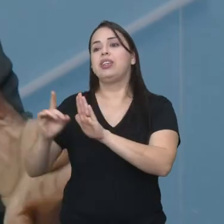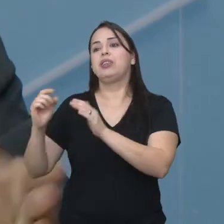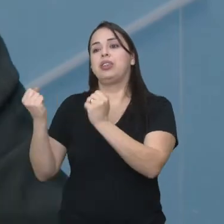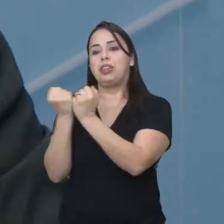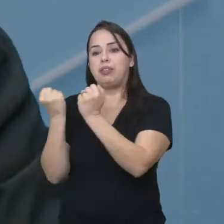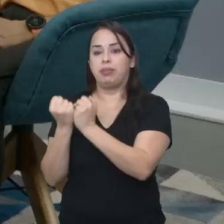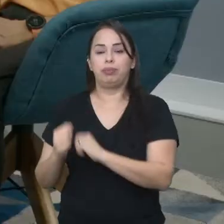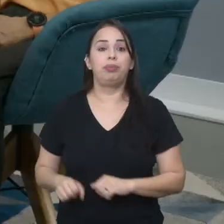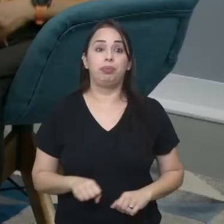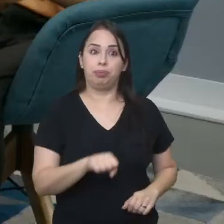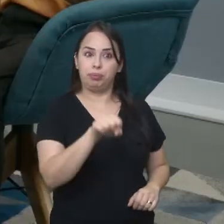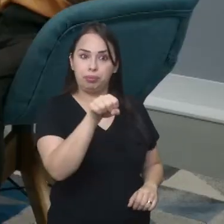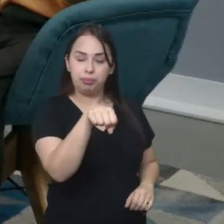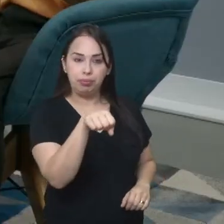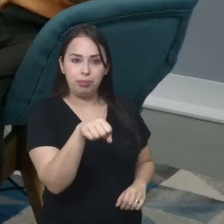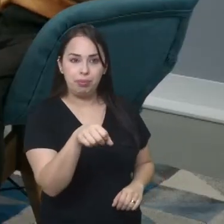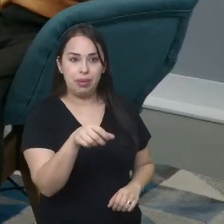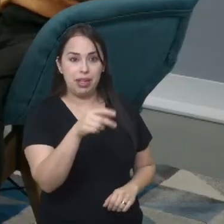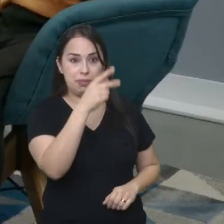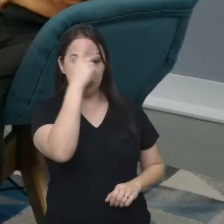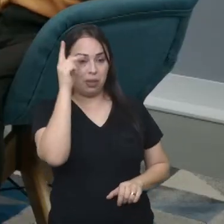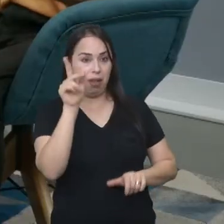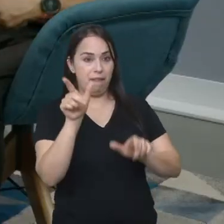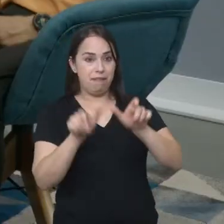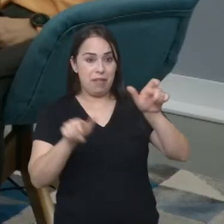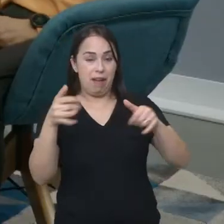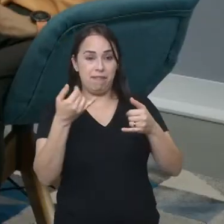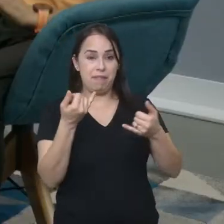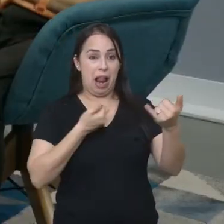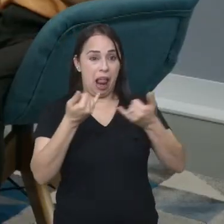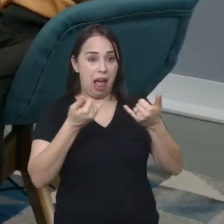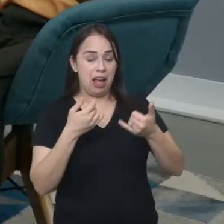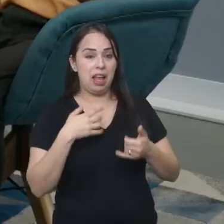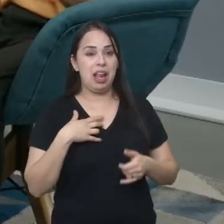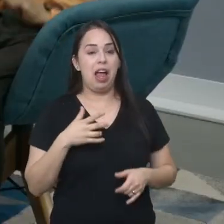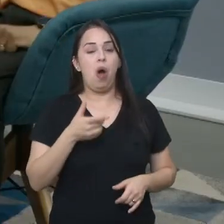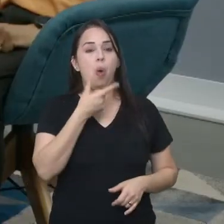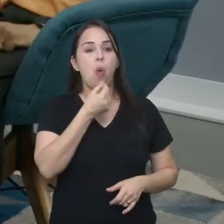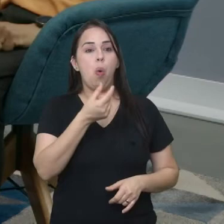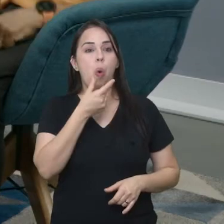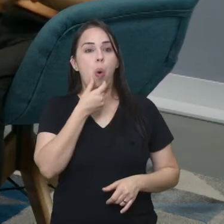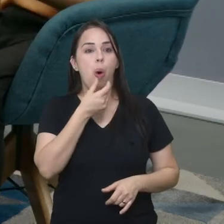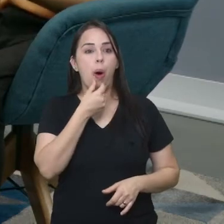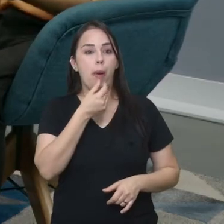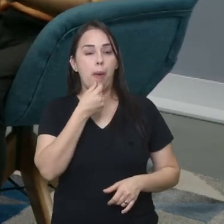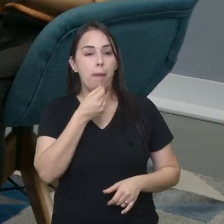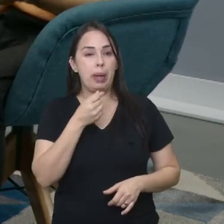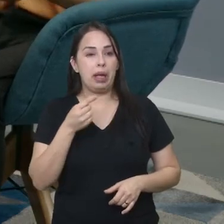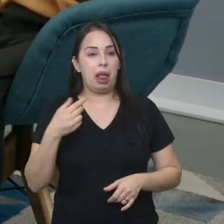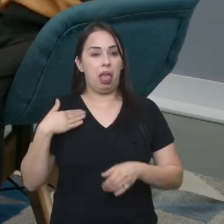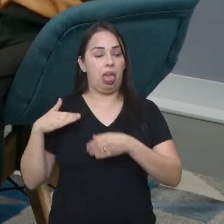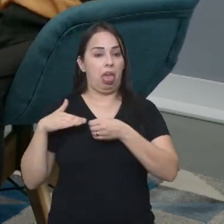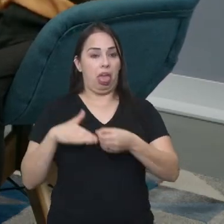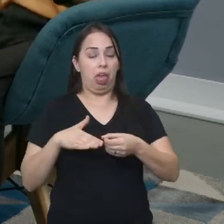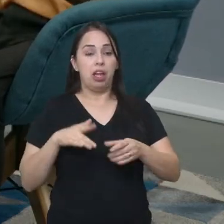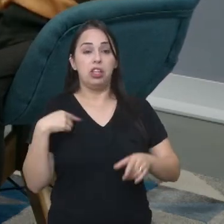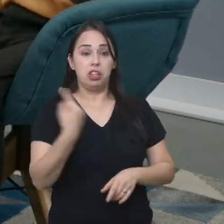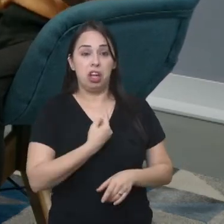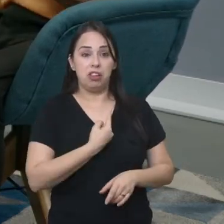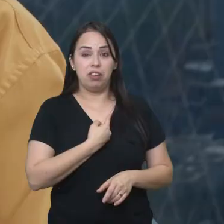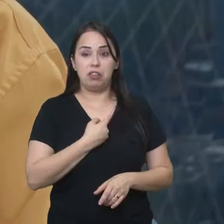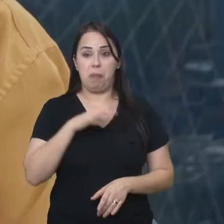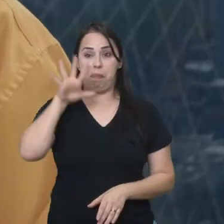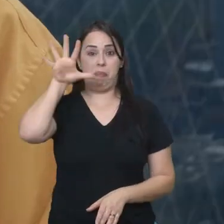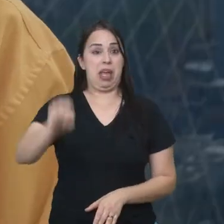adolescente. Sim, muitas das vezes a gente vê mitos, né? Você vê o pessoal, lá vem o homem do saco preto, né? É como se fosse dessa forma, como se a gente